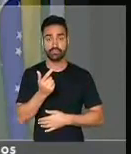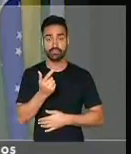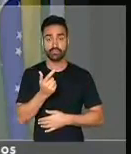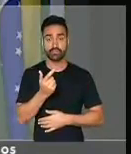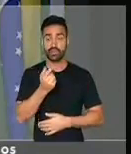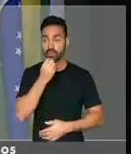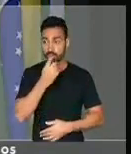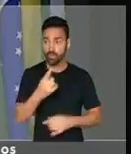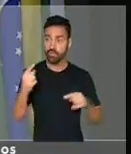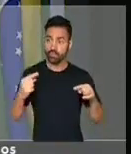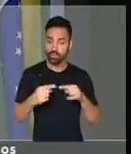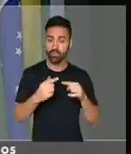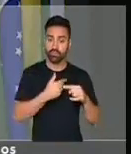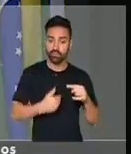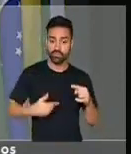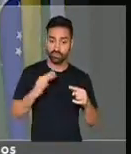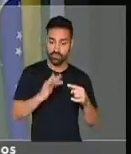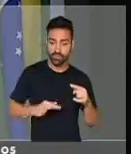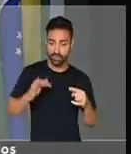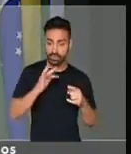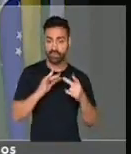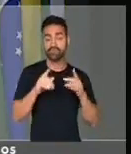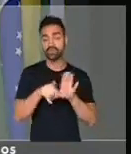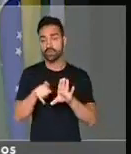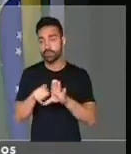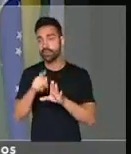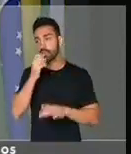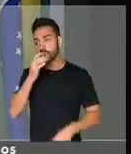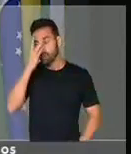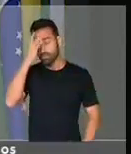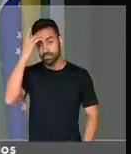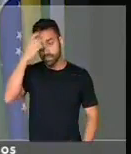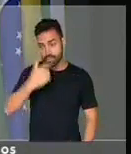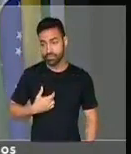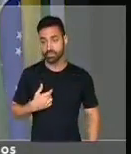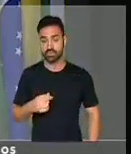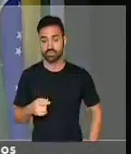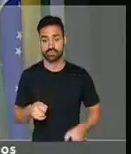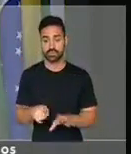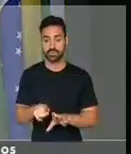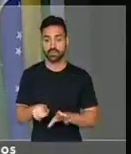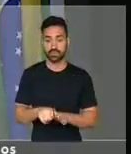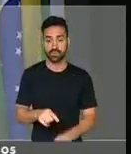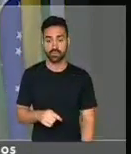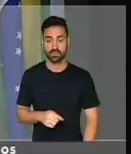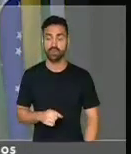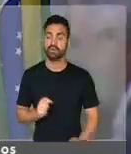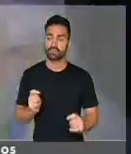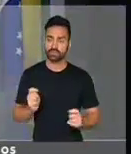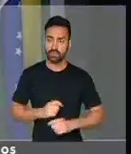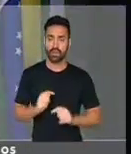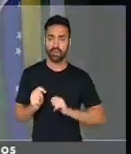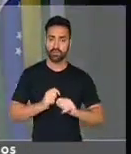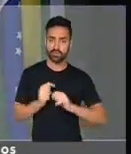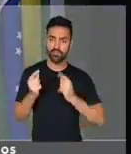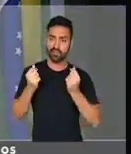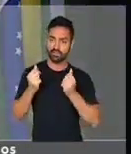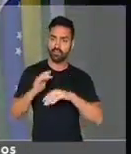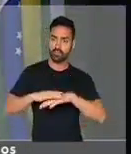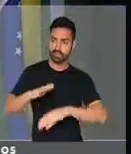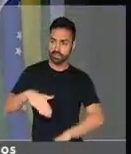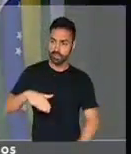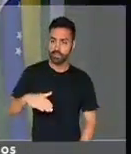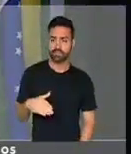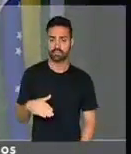bom para o governo federal, estados e municípios, é bom para o cidadão de 2 formas. Ele pode economizar com menor